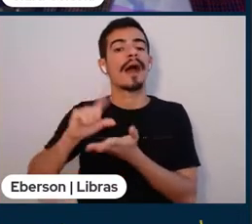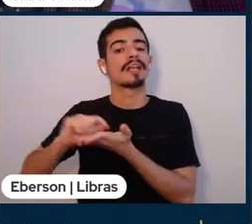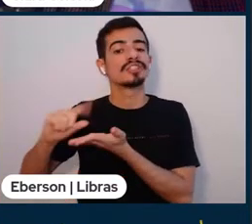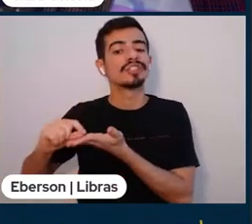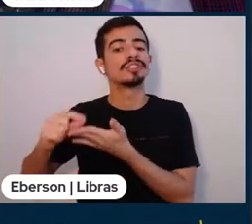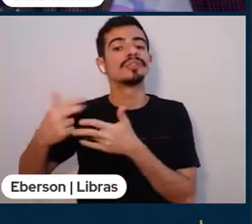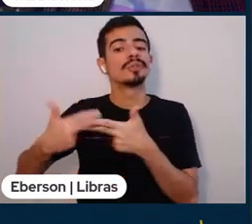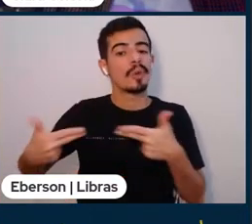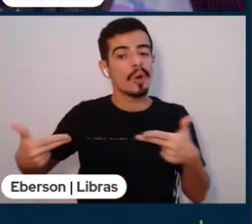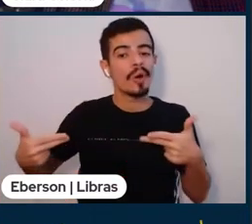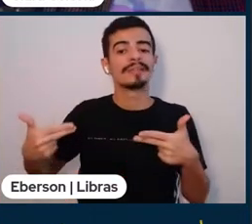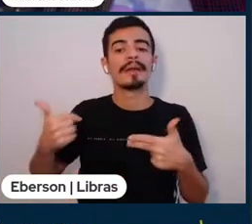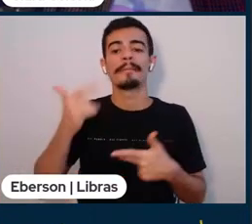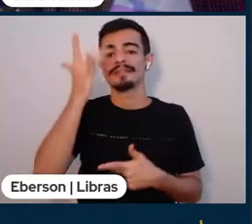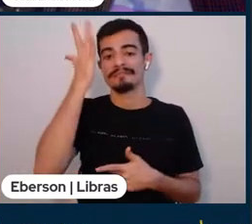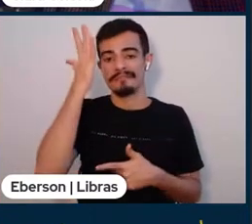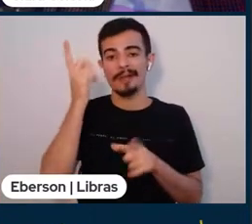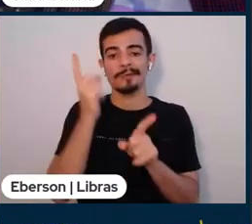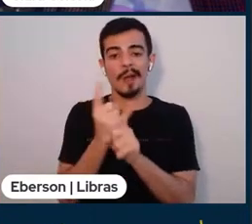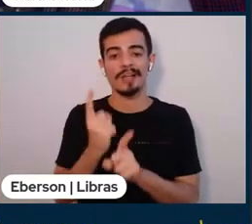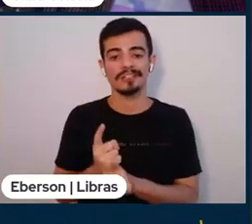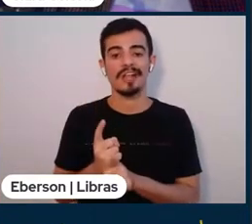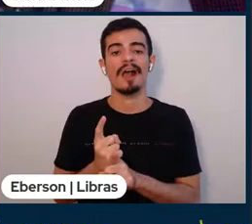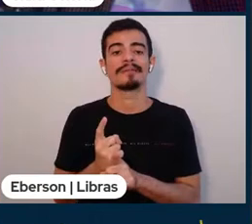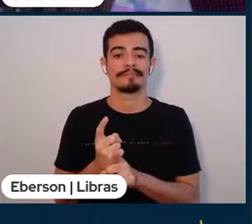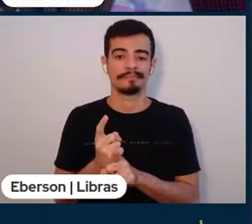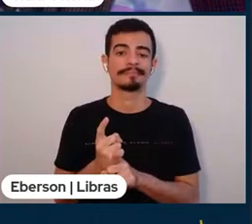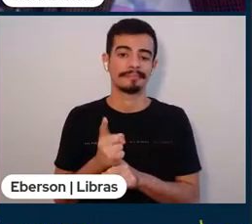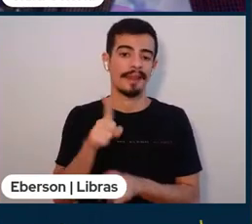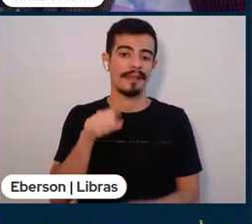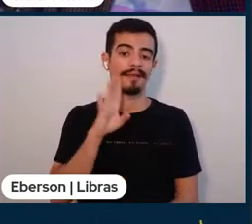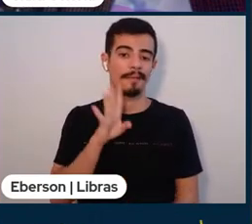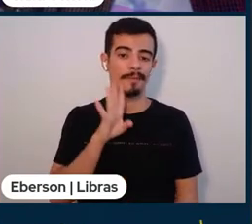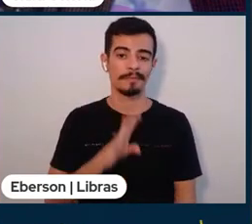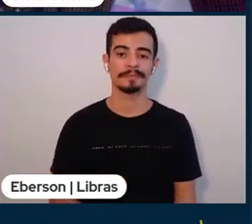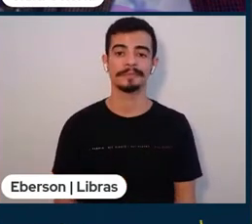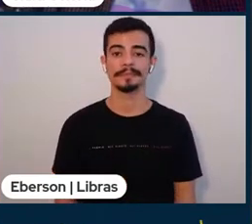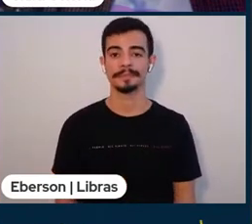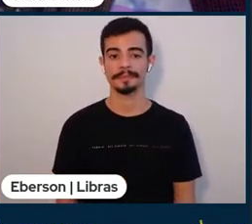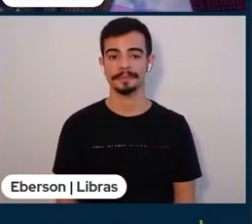Fica mais fácil de achar você. Isso eu acho que é bem legal.